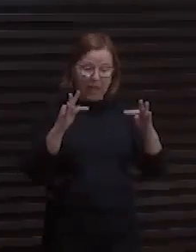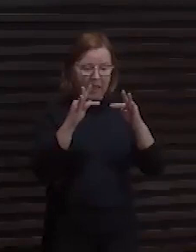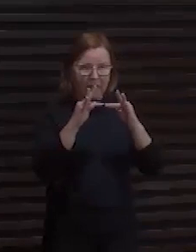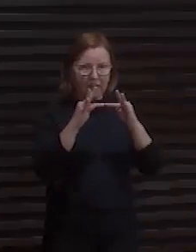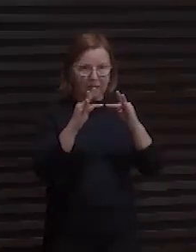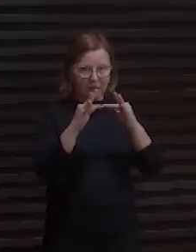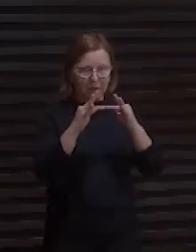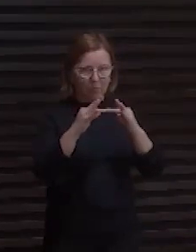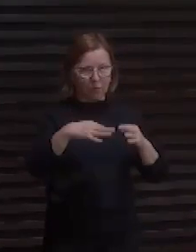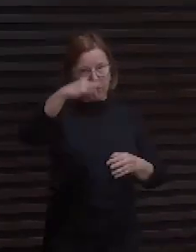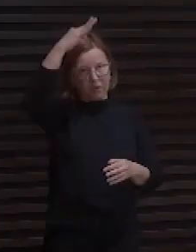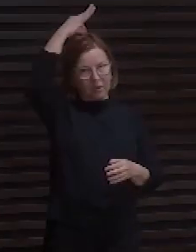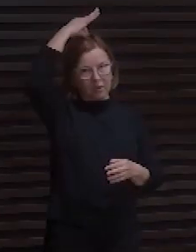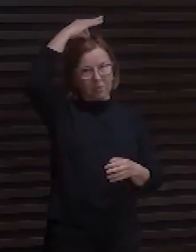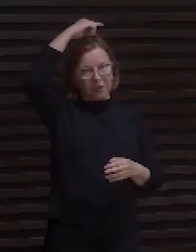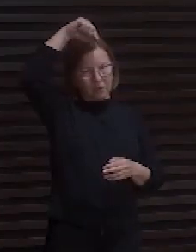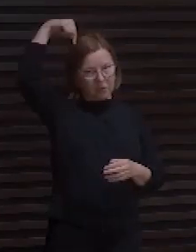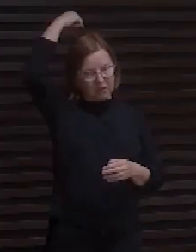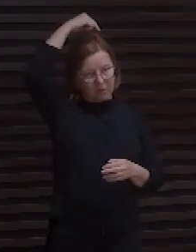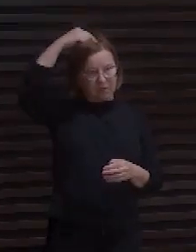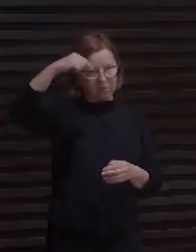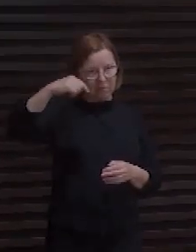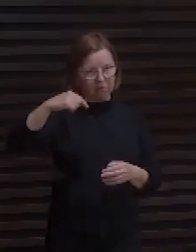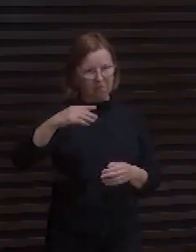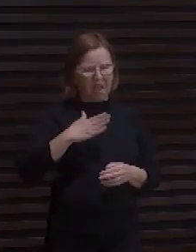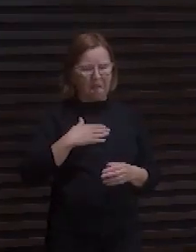Meu corpo, minhas regras não funciona